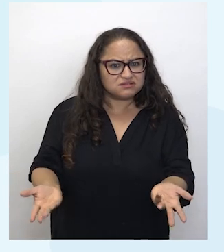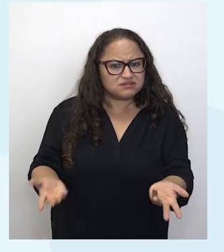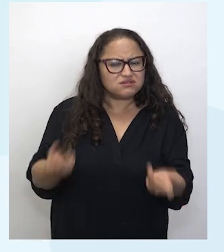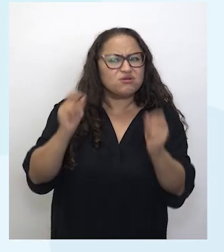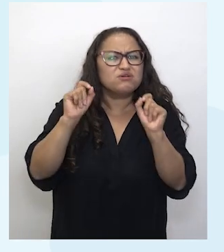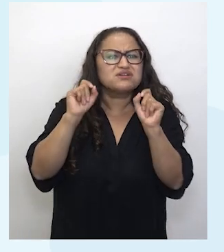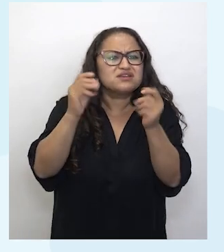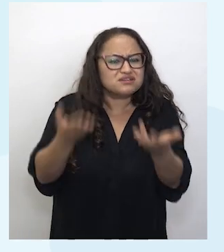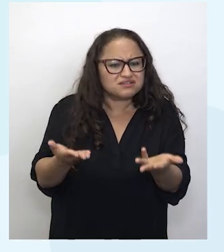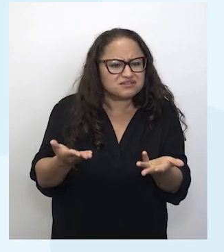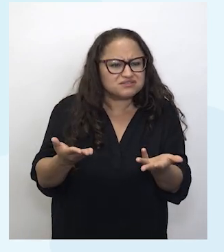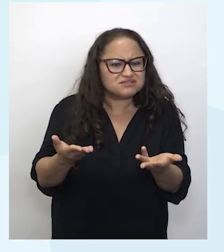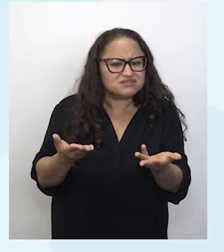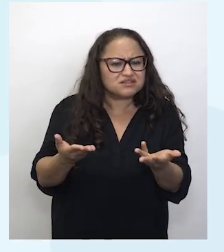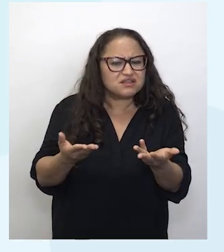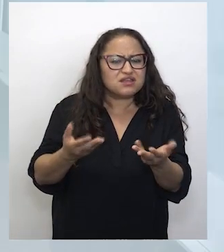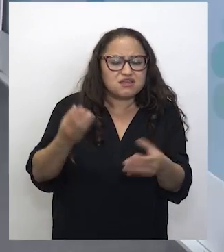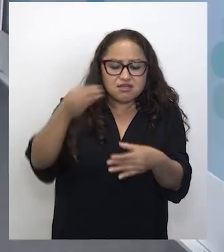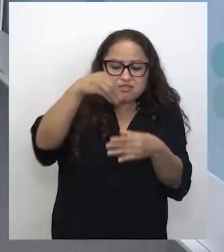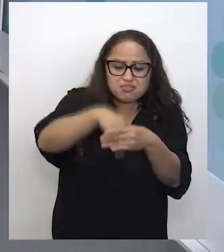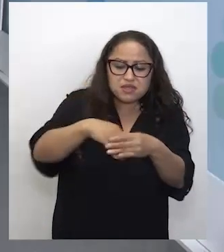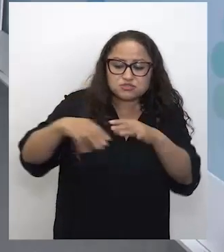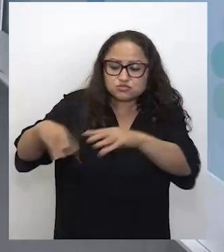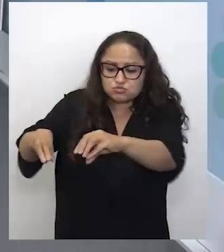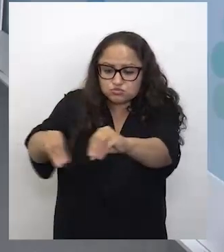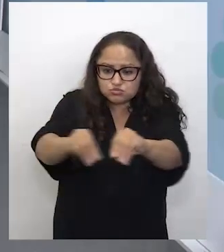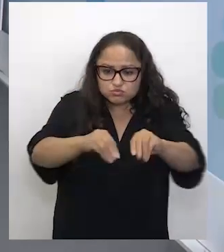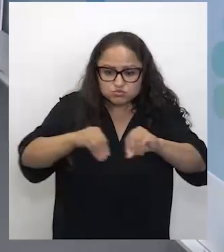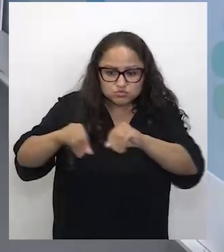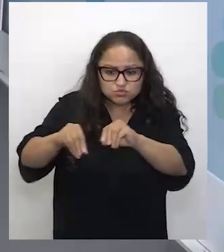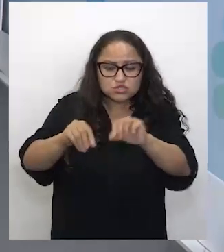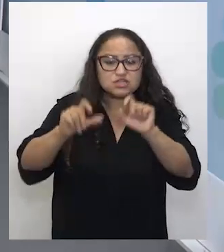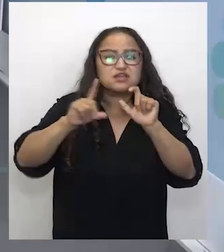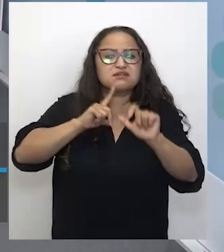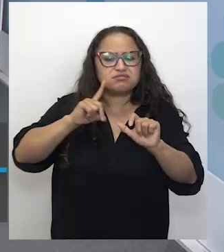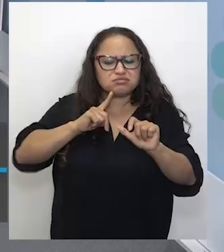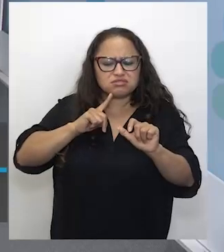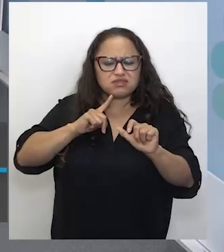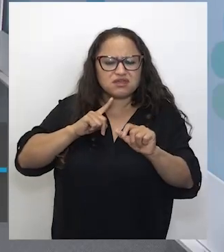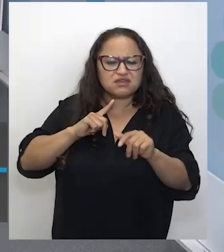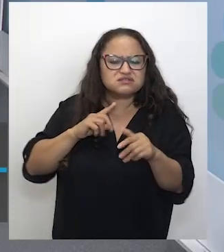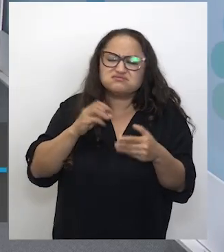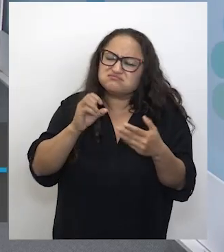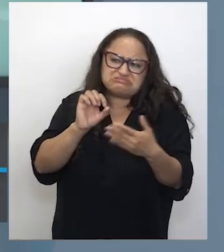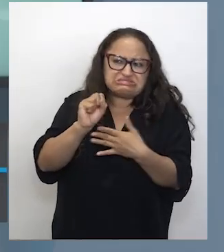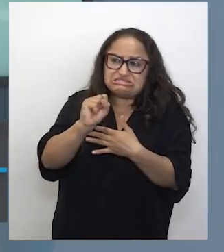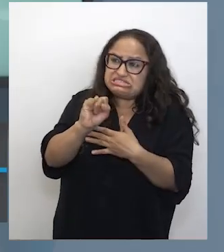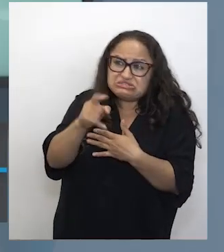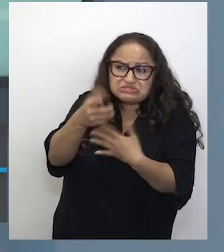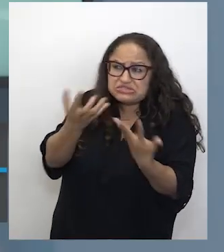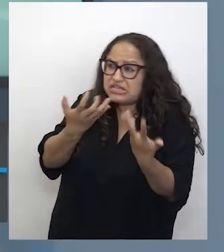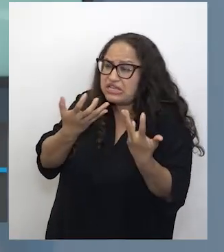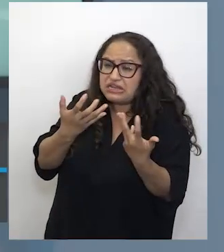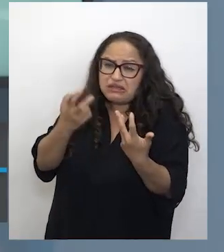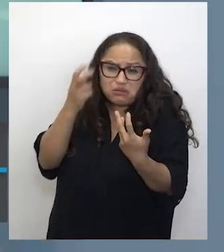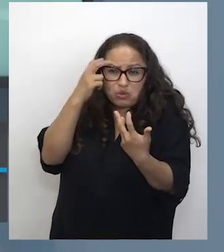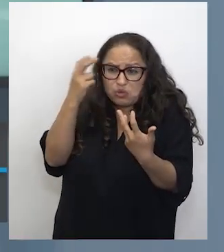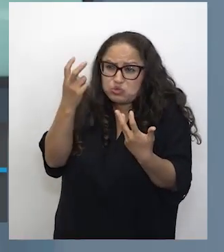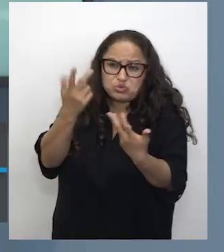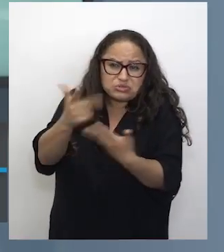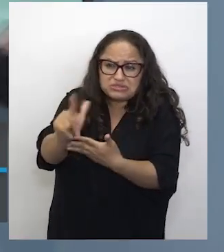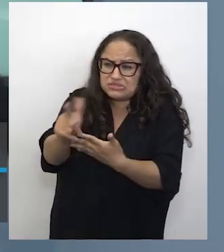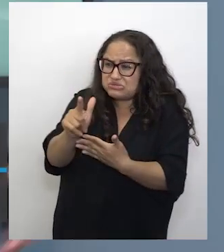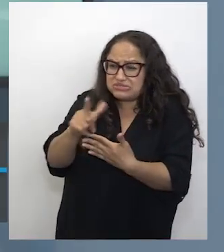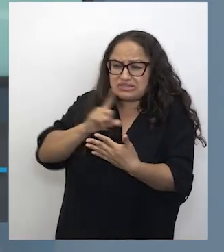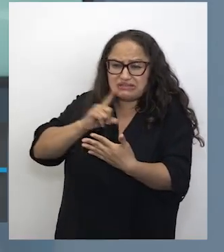Brasil? O que é o Brasil dentro da dimensão territorial, né, Fabi? Ou se quiser, às vezes fala, não, mas o Brasil tem que ter cultura, não tem a ver com